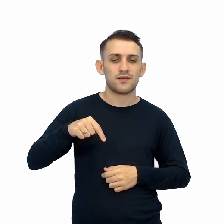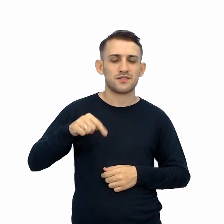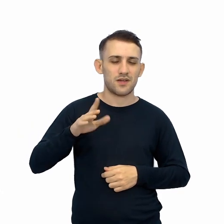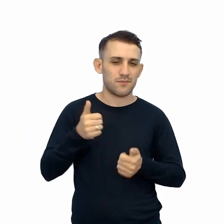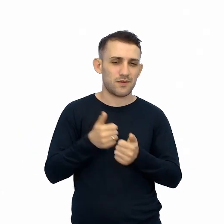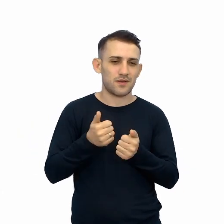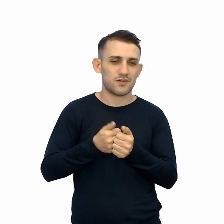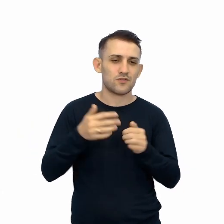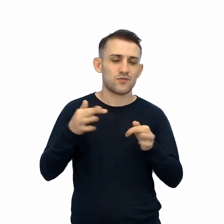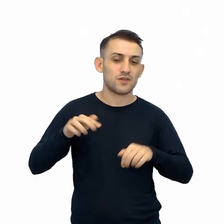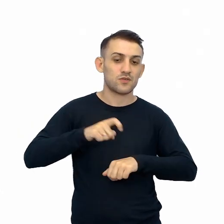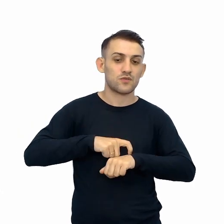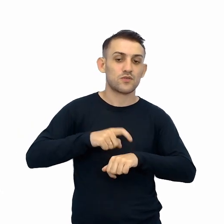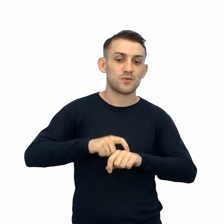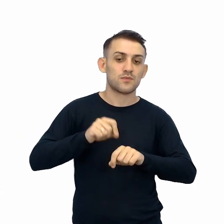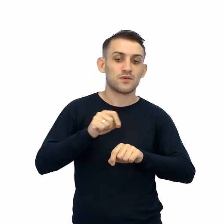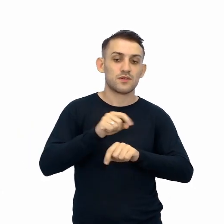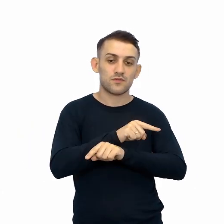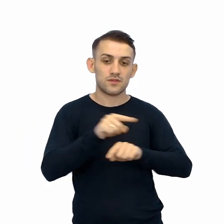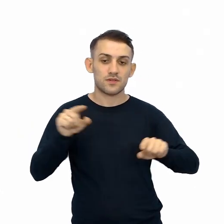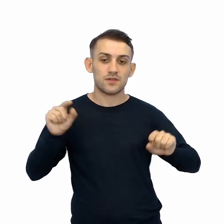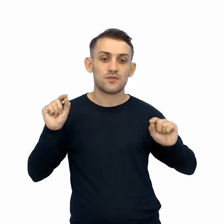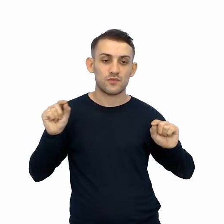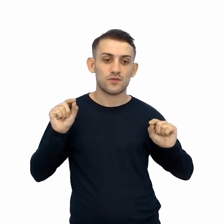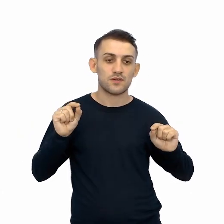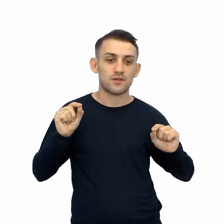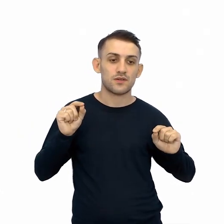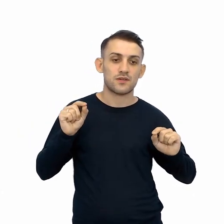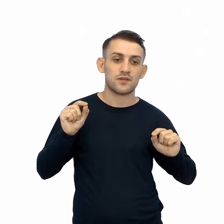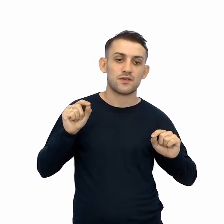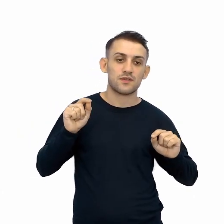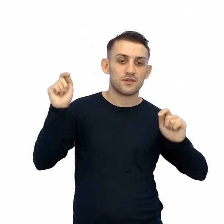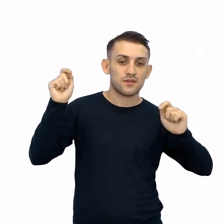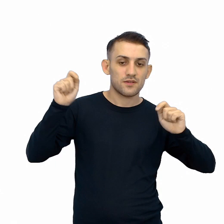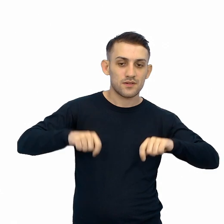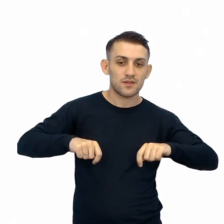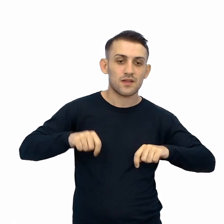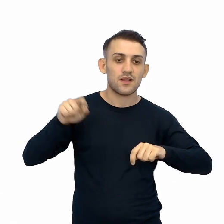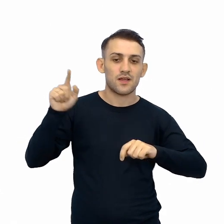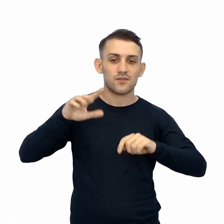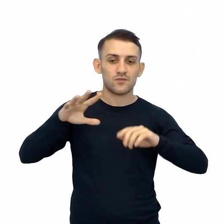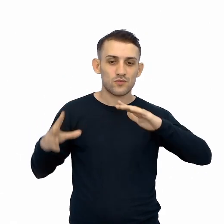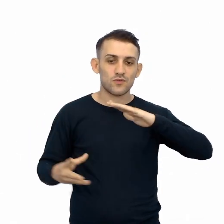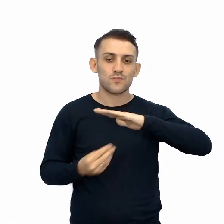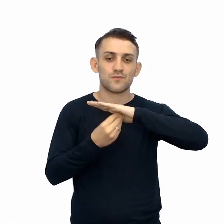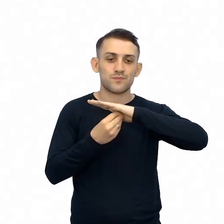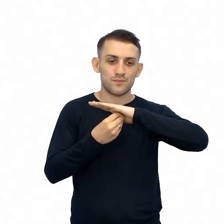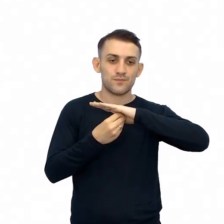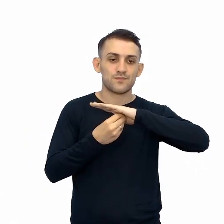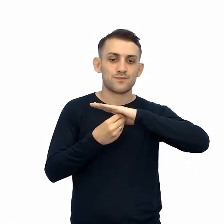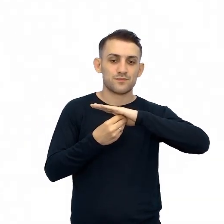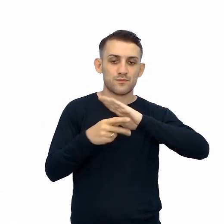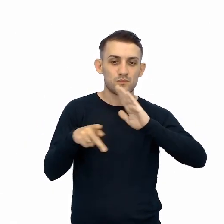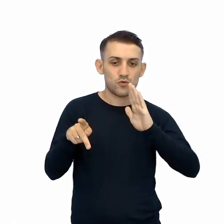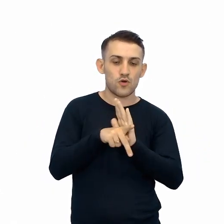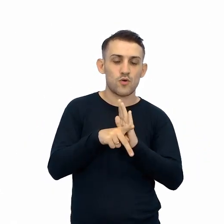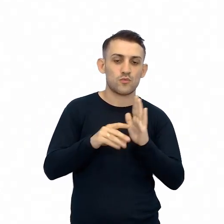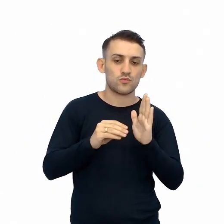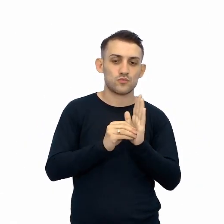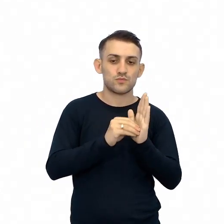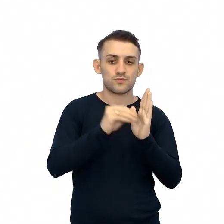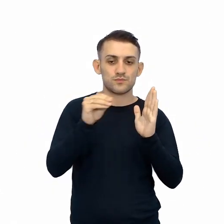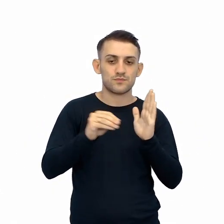finais, é um momento tão esperado, né? De vocês irem lá para o repositório do Centro de